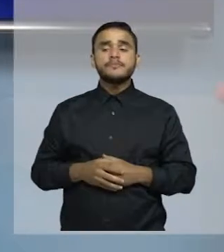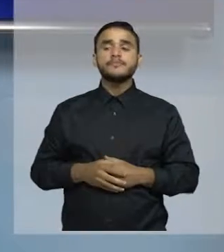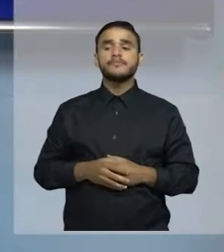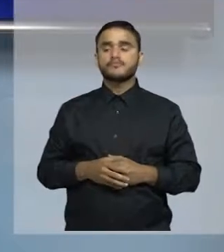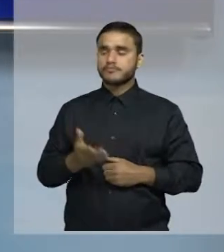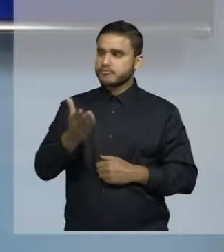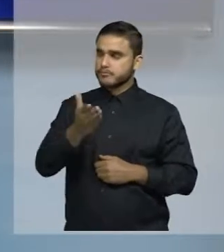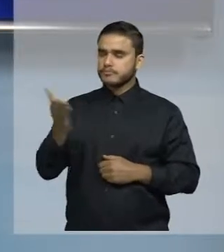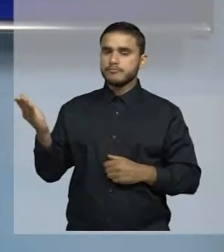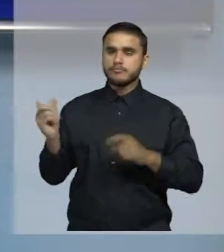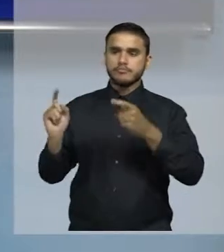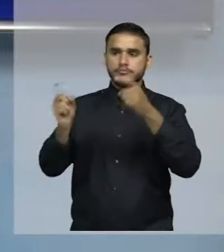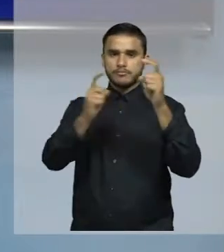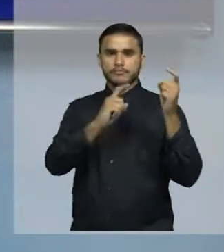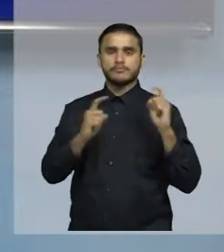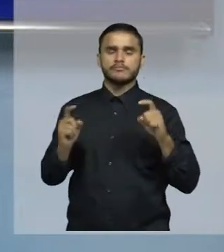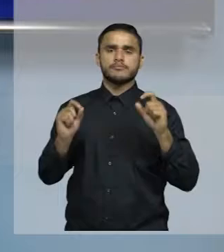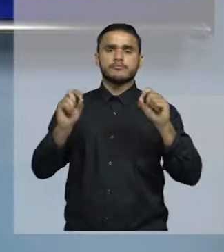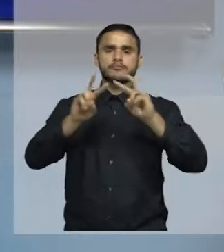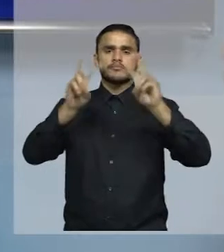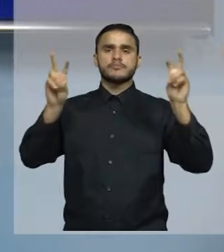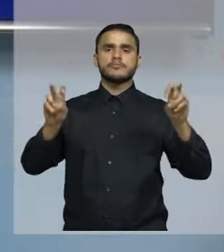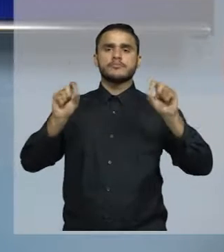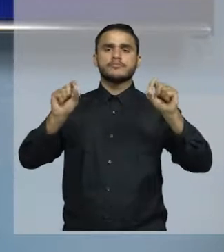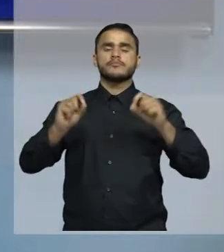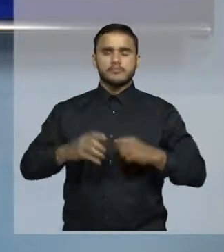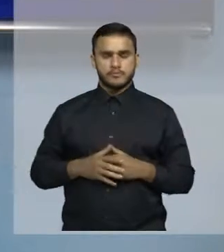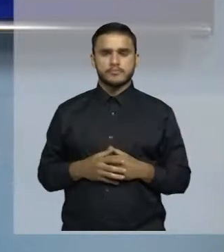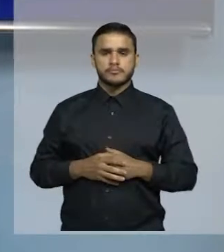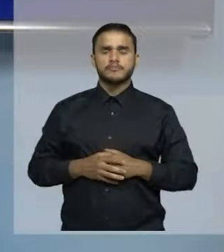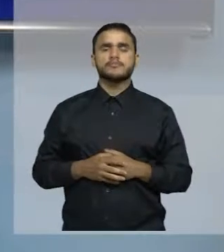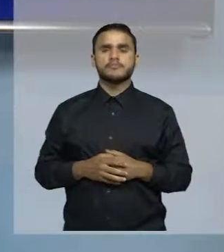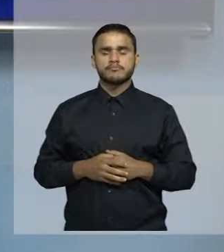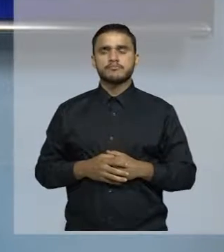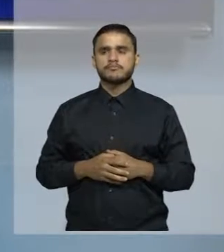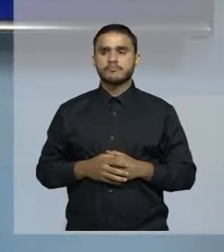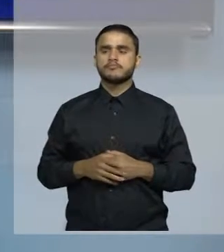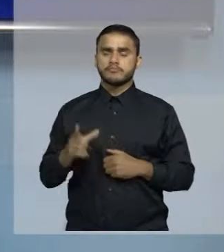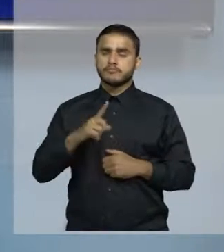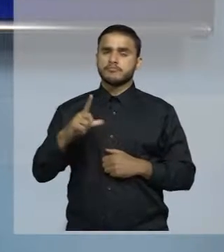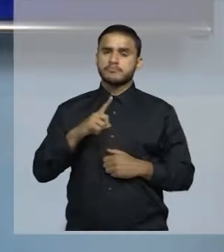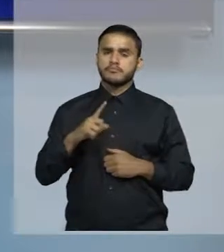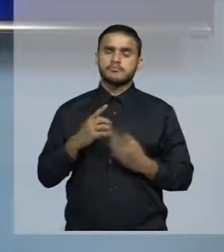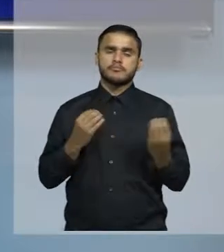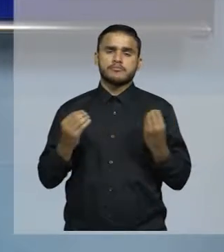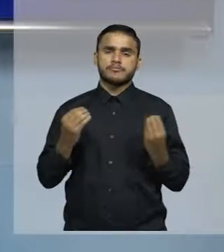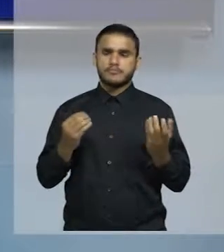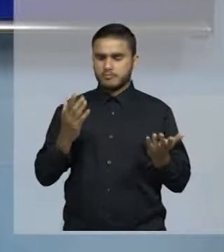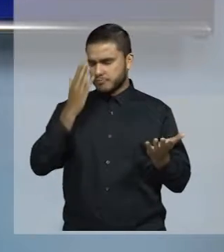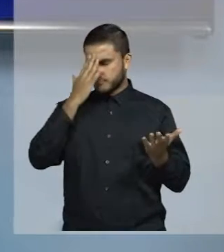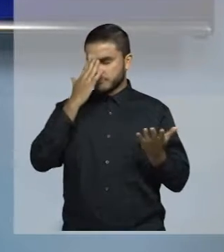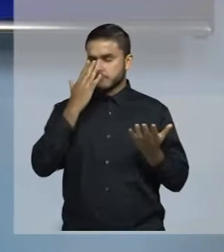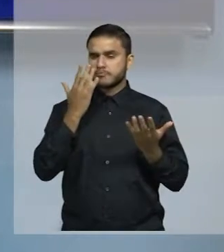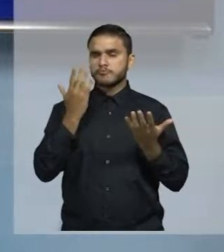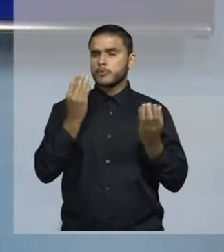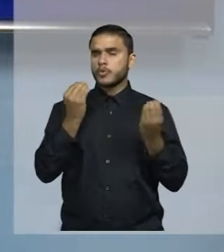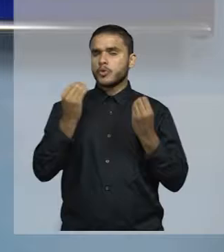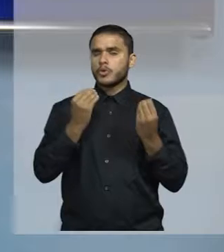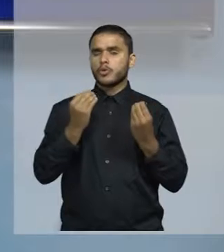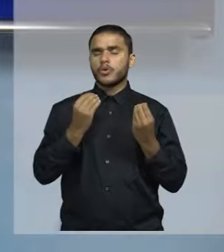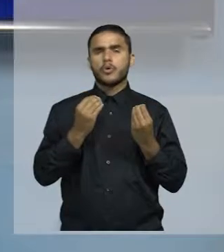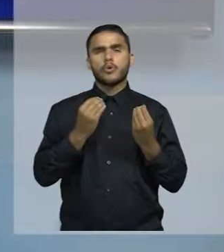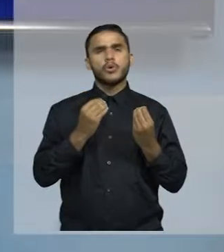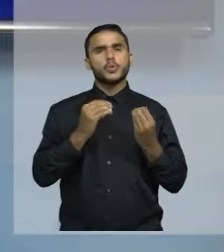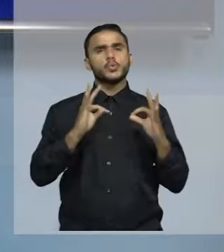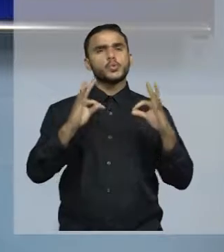para que os senhores pudessem discutir a tipologia dos crimes, não é? Já que suscitou